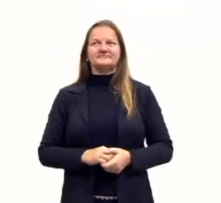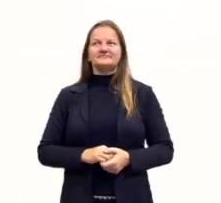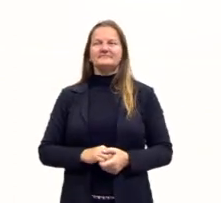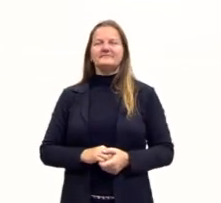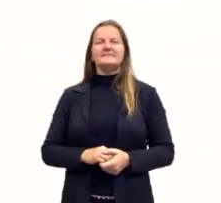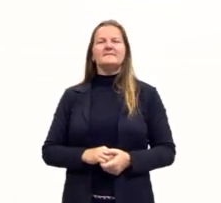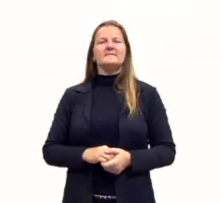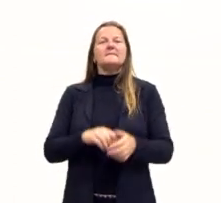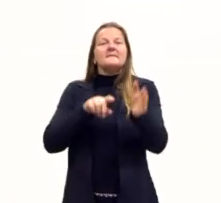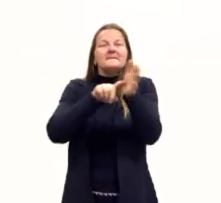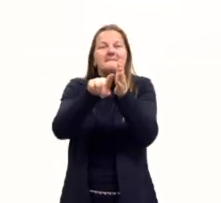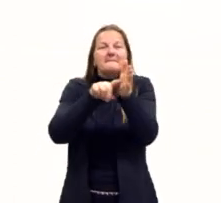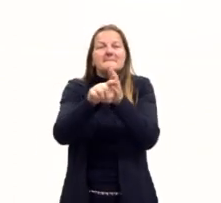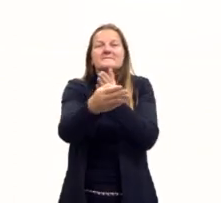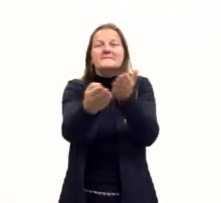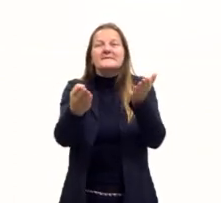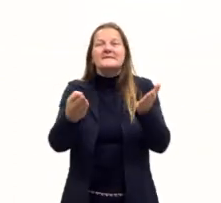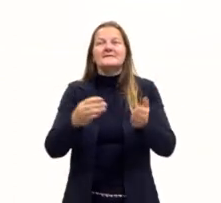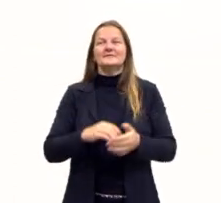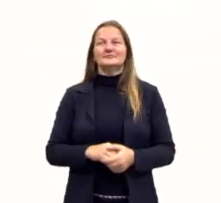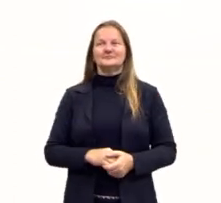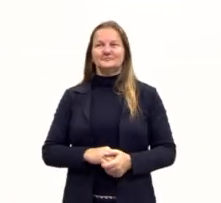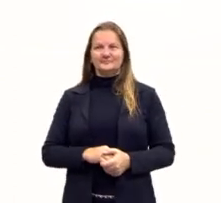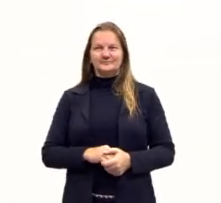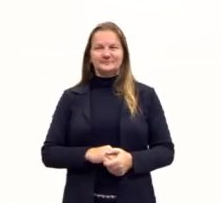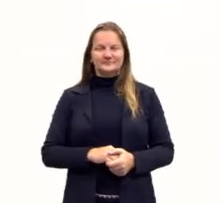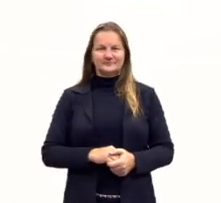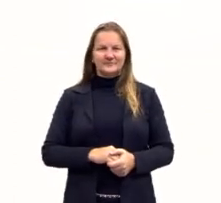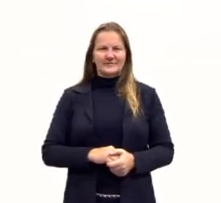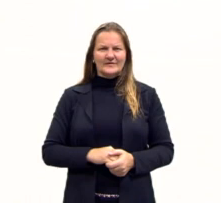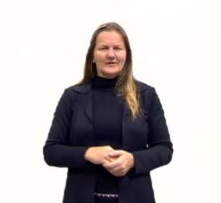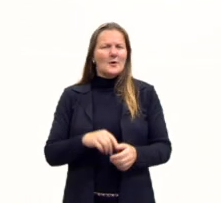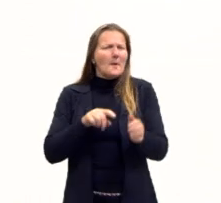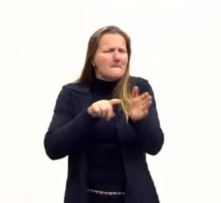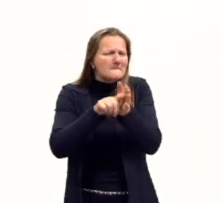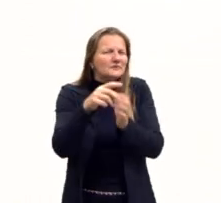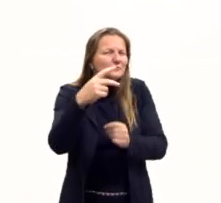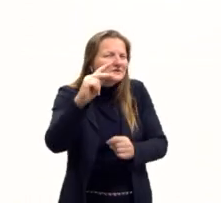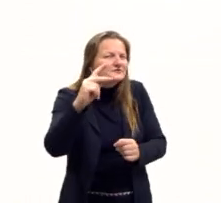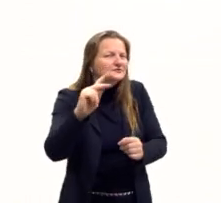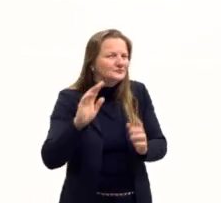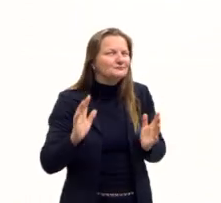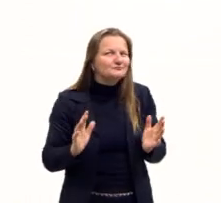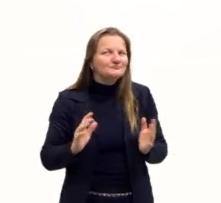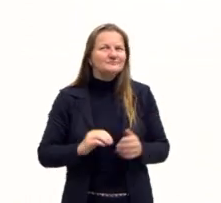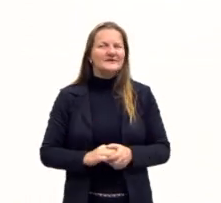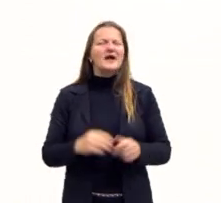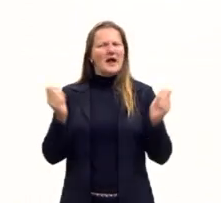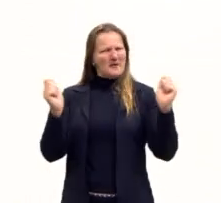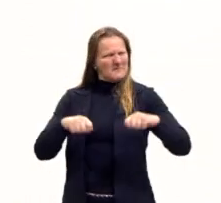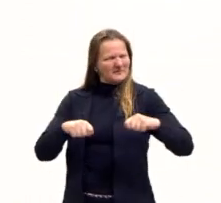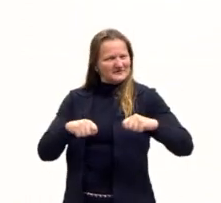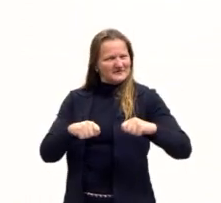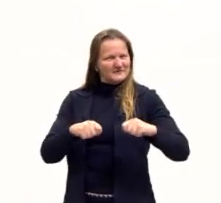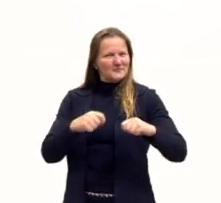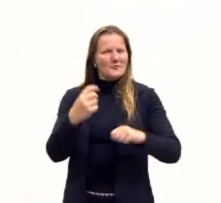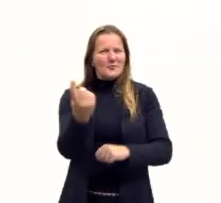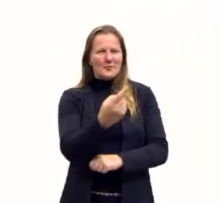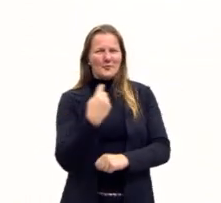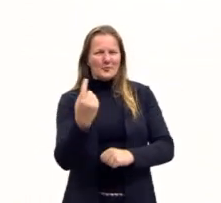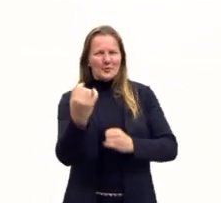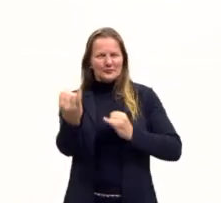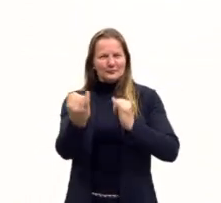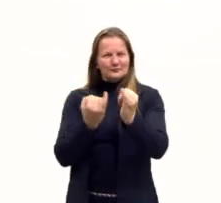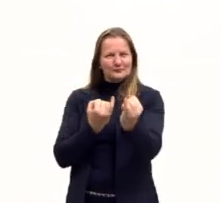e daí eu começo também né fazendo uma pergunta aí para vocês é possível fazer o nosso